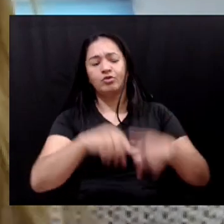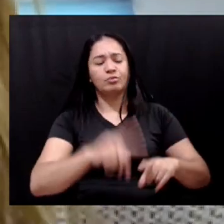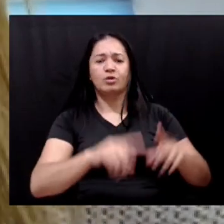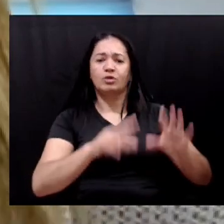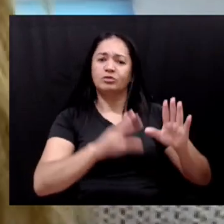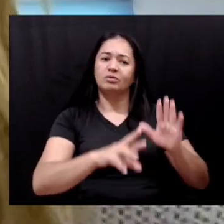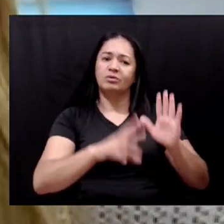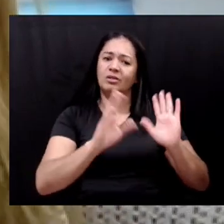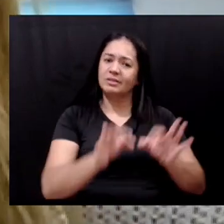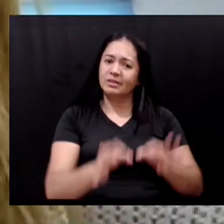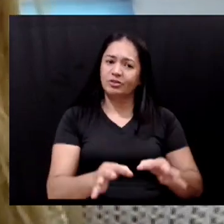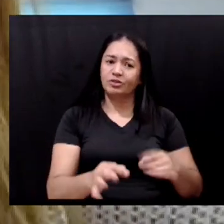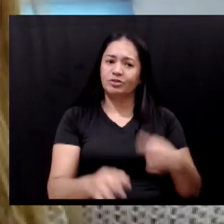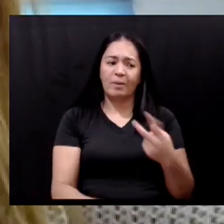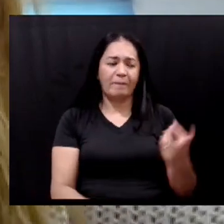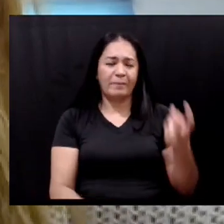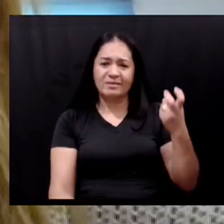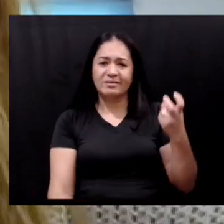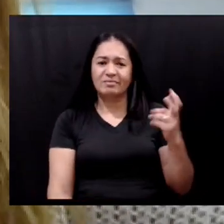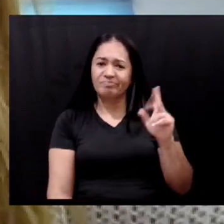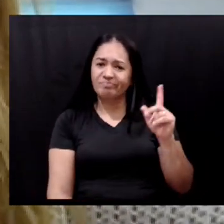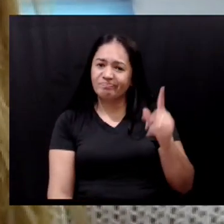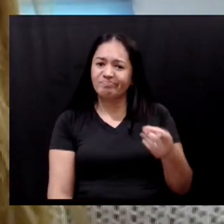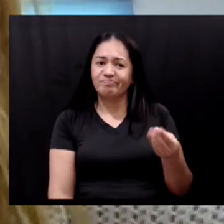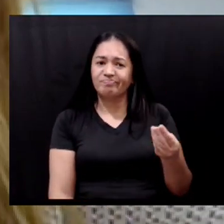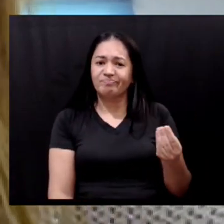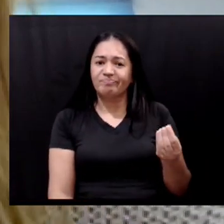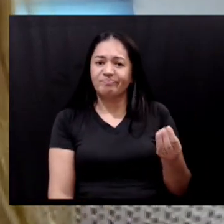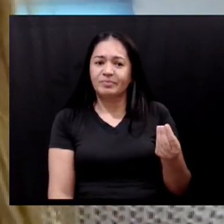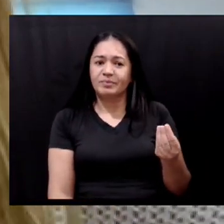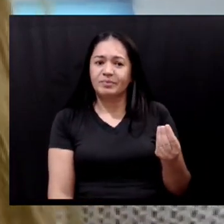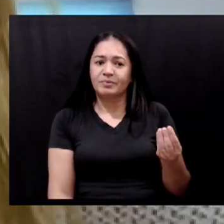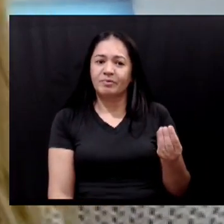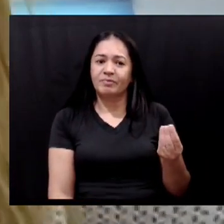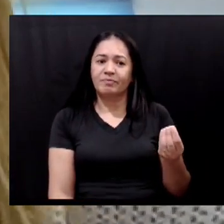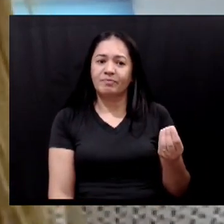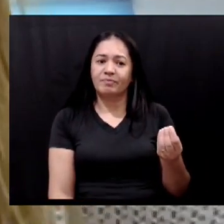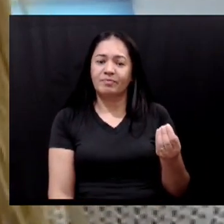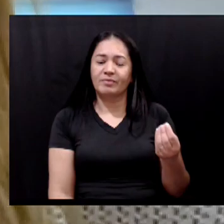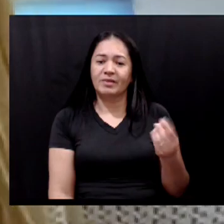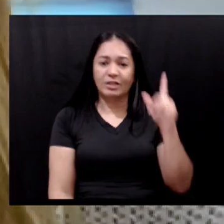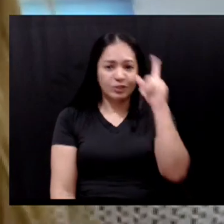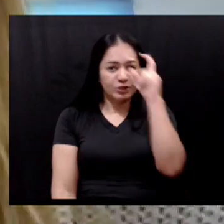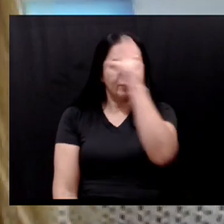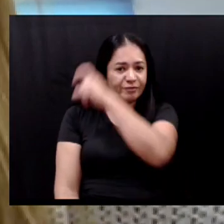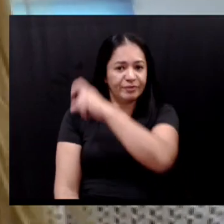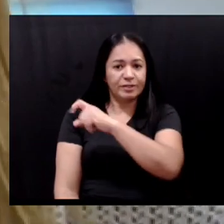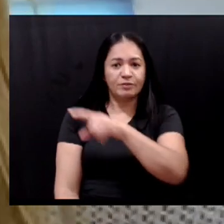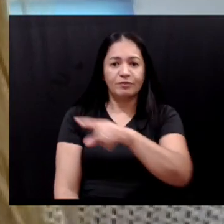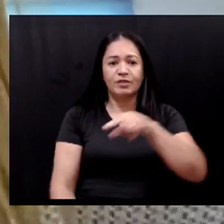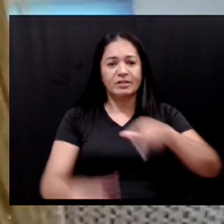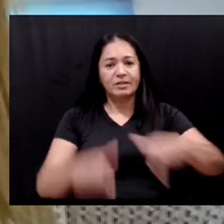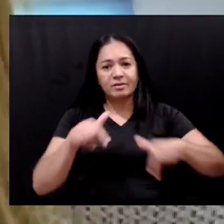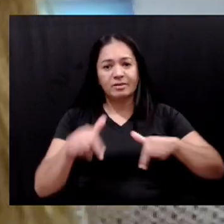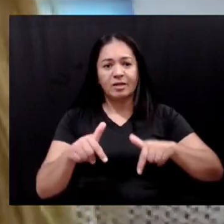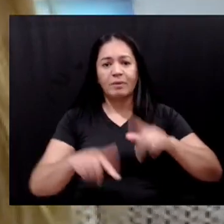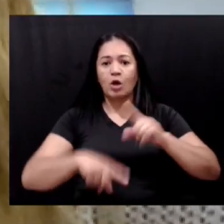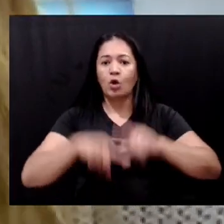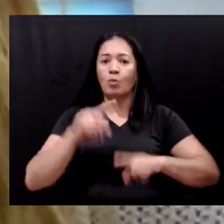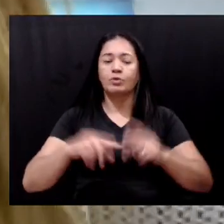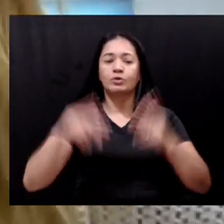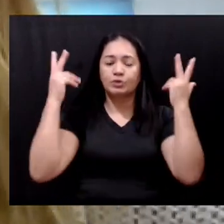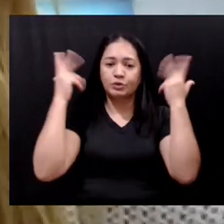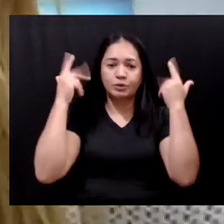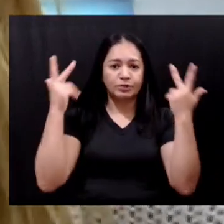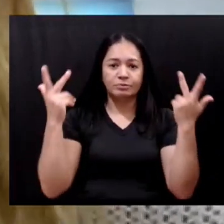que ainda é muito difícil você trabalhar com produtos naturais e orgânicos para você se